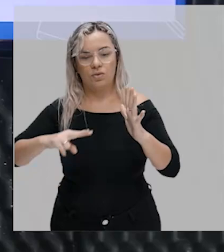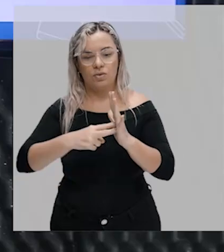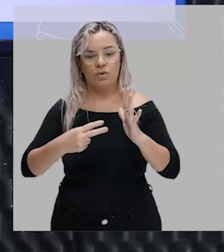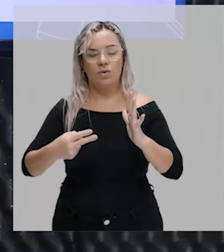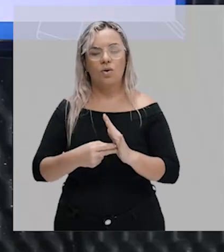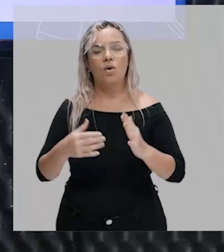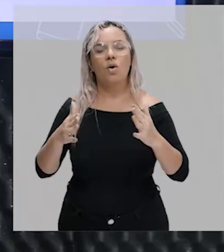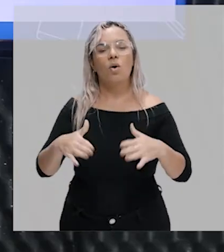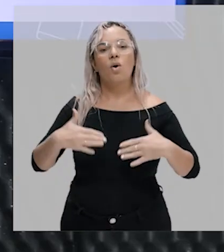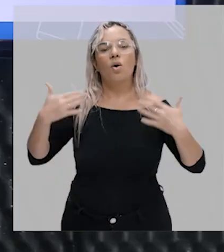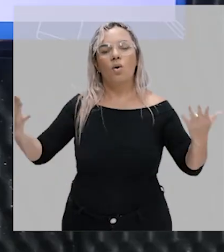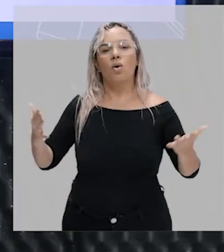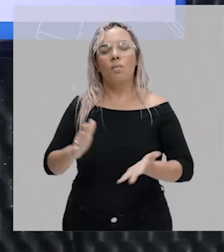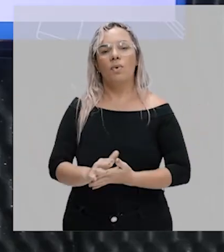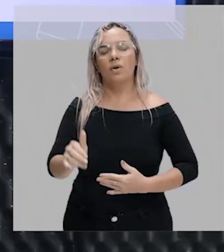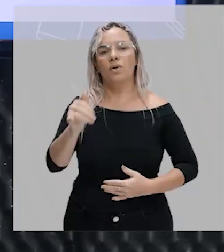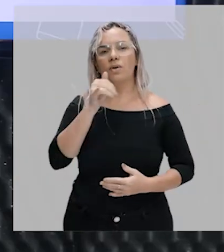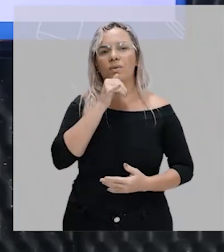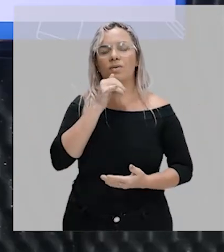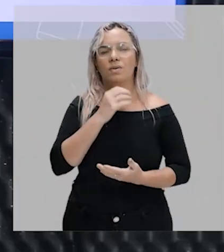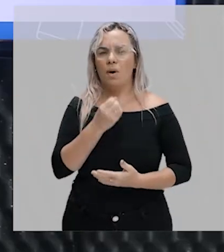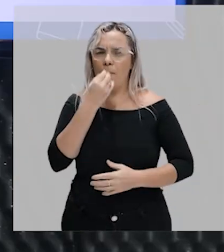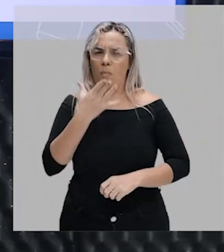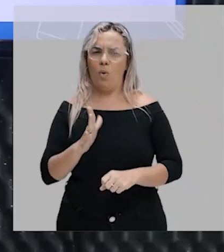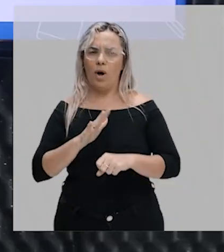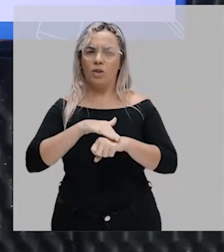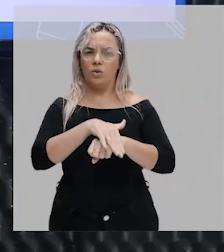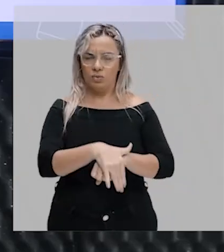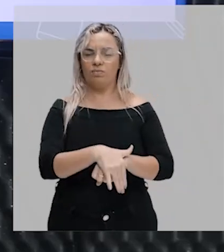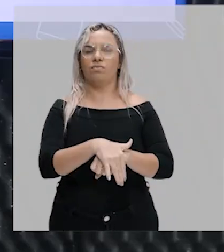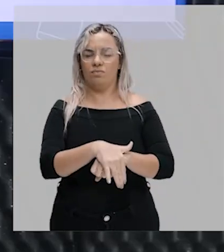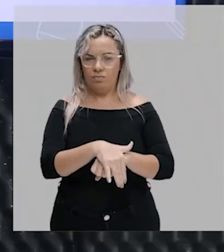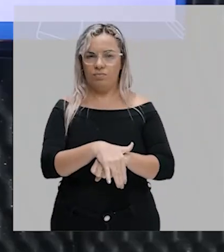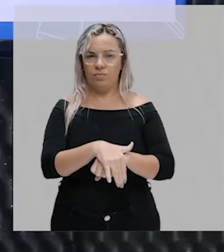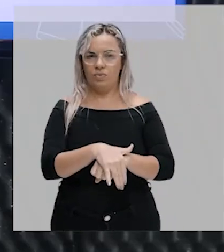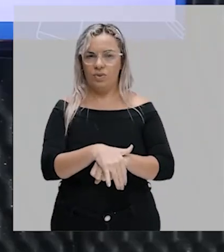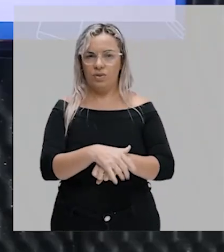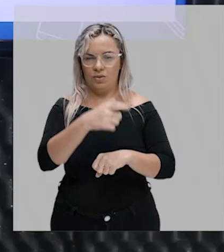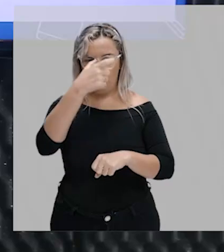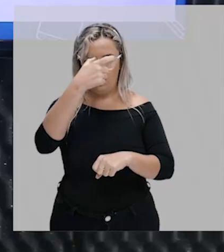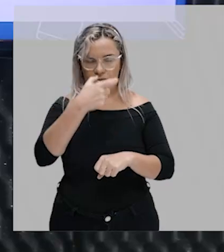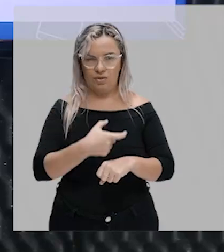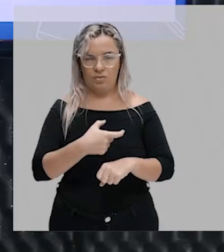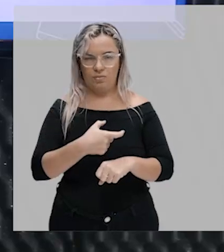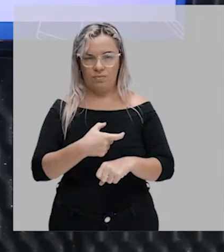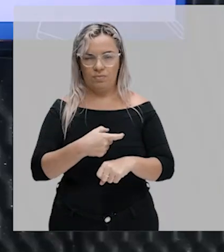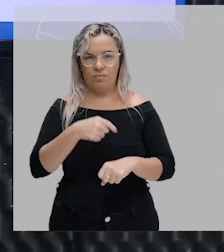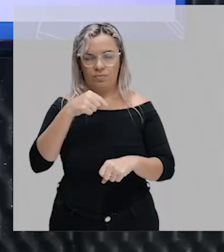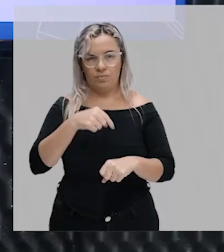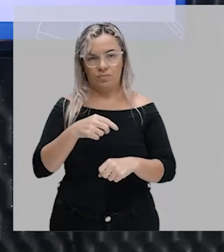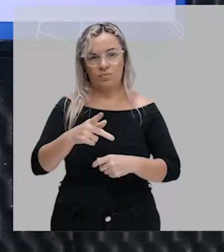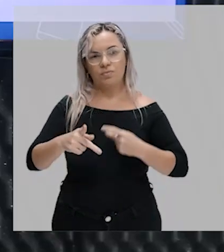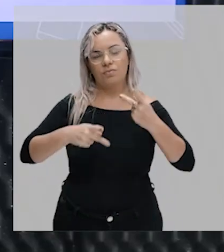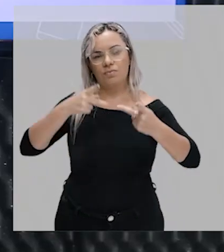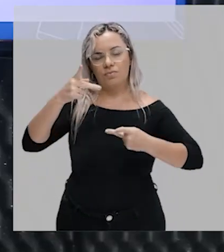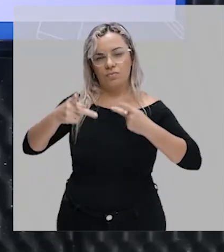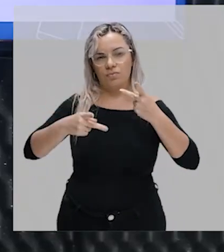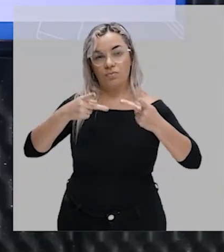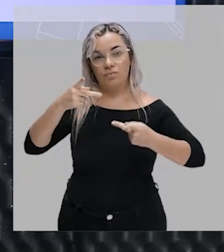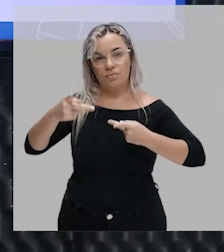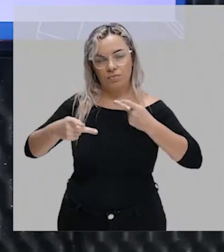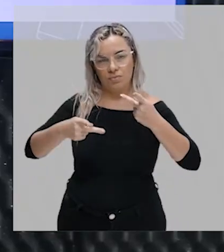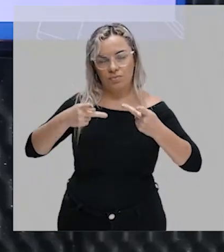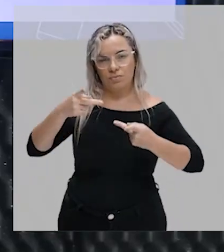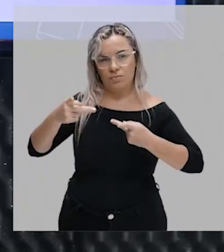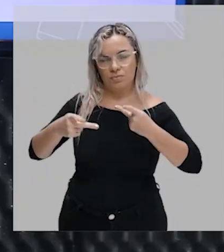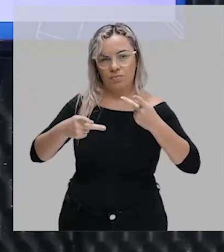eu digo boa noite, eu estou aqui para falar com vocês